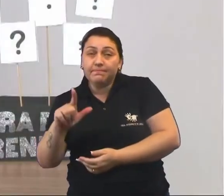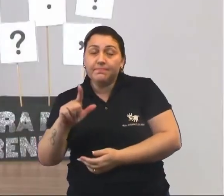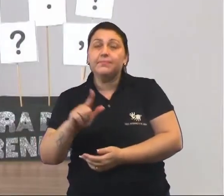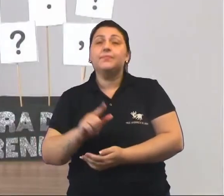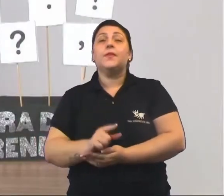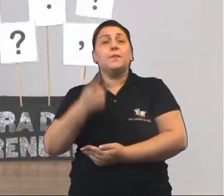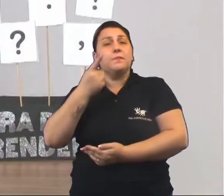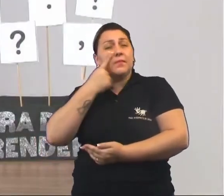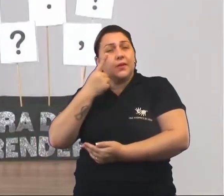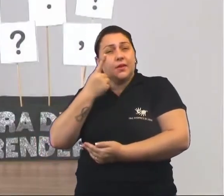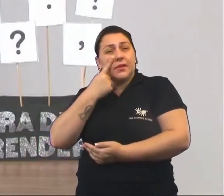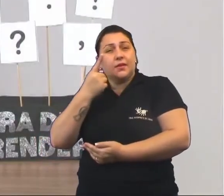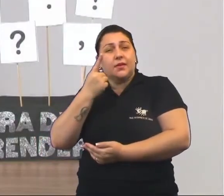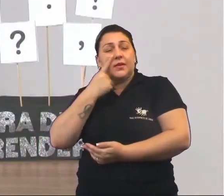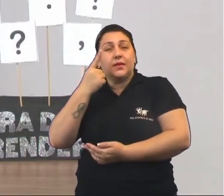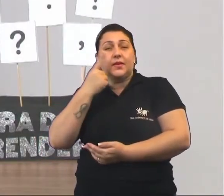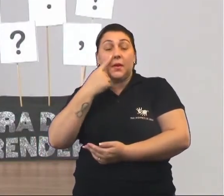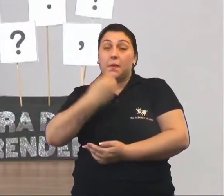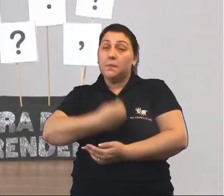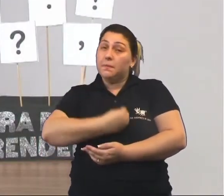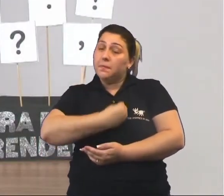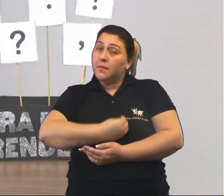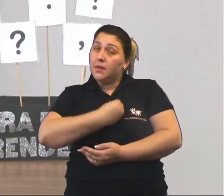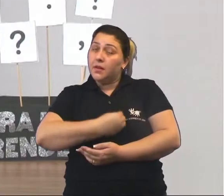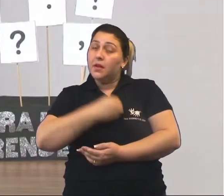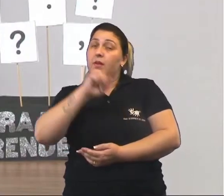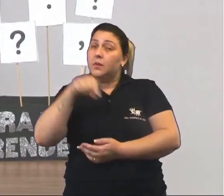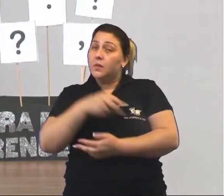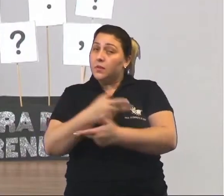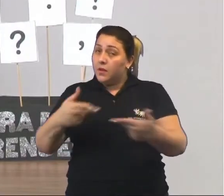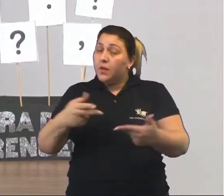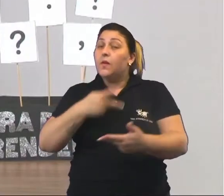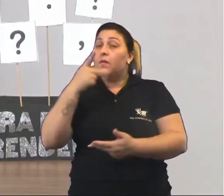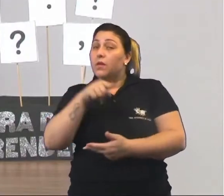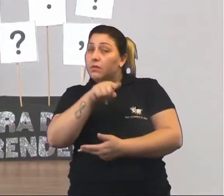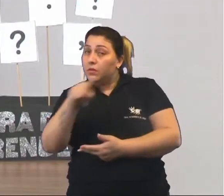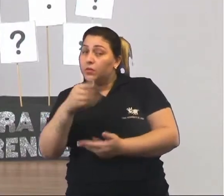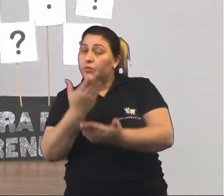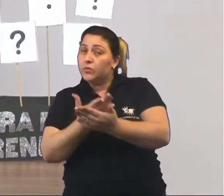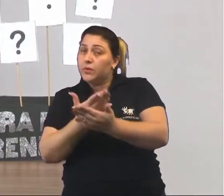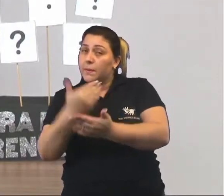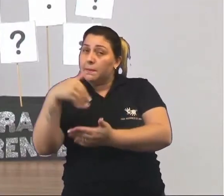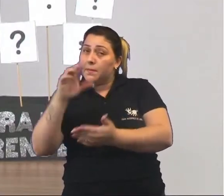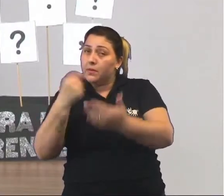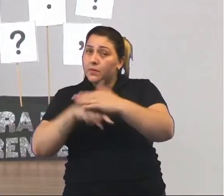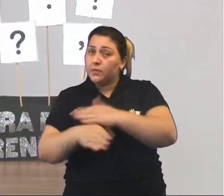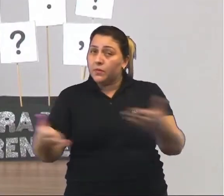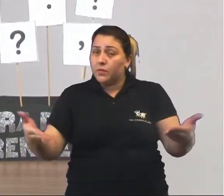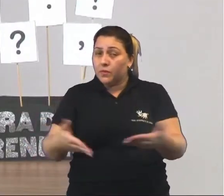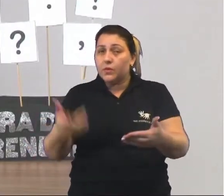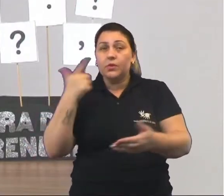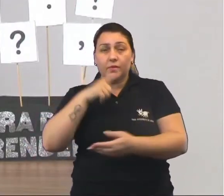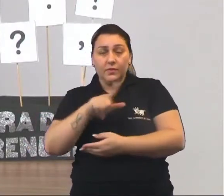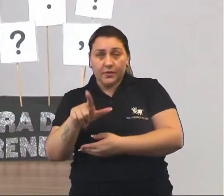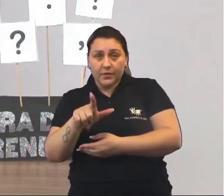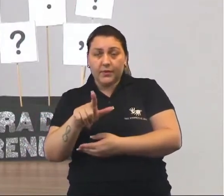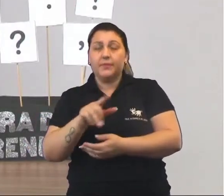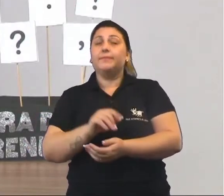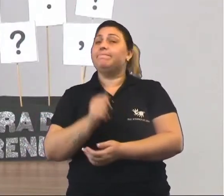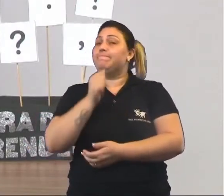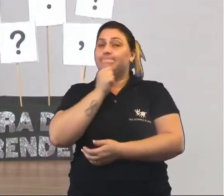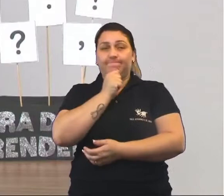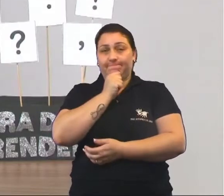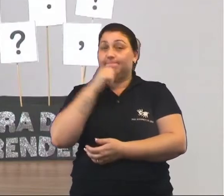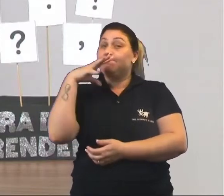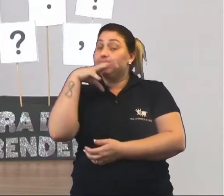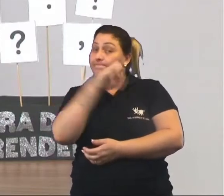ali observar a presença da pontuação que eu falei que nós vamos estudar um pouquinho mais hoje? Conseguiram? Ainda